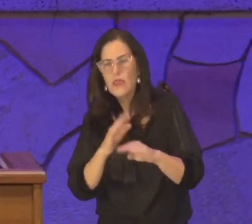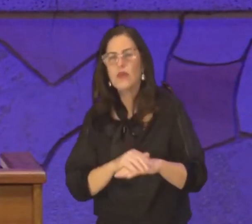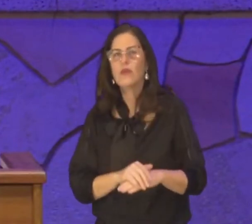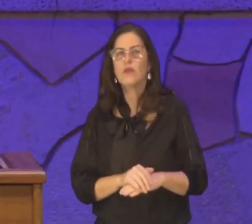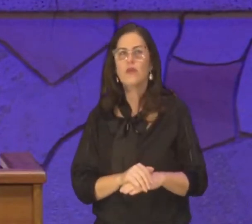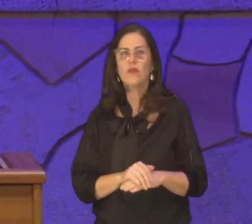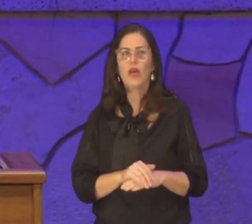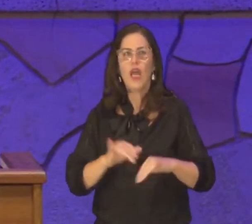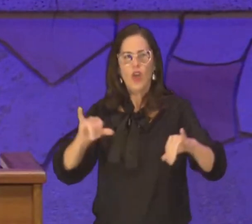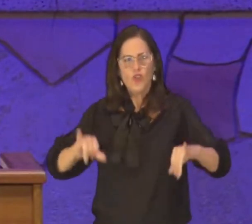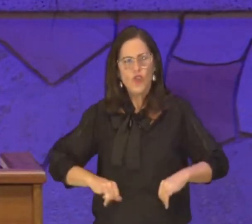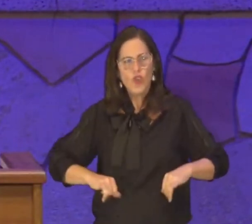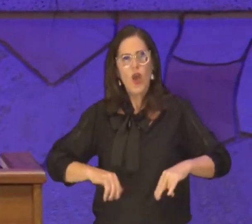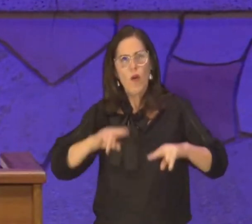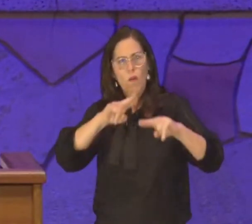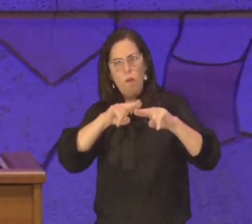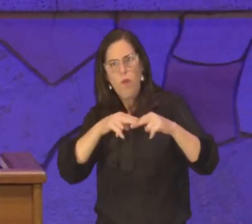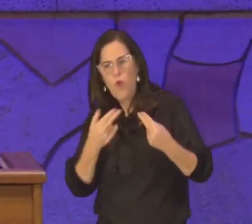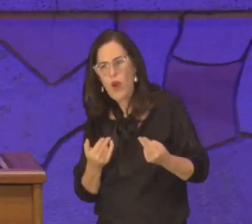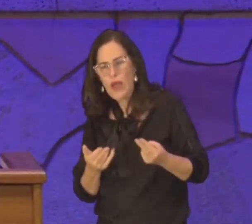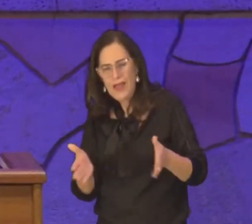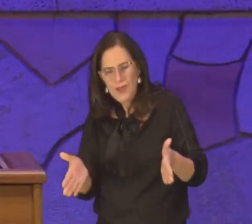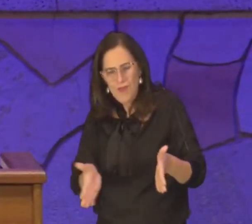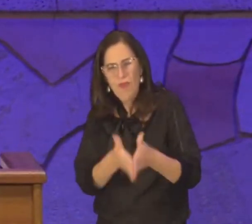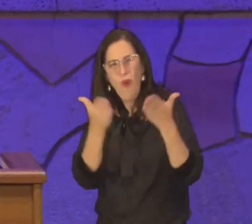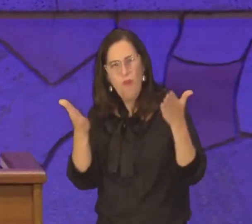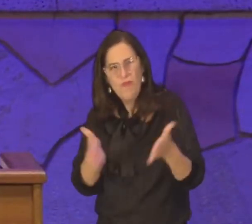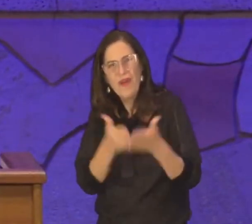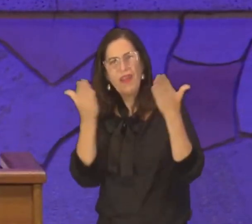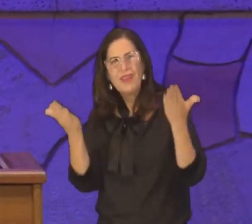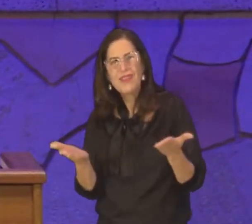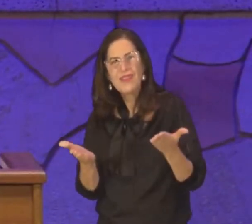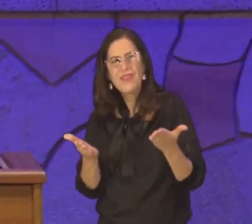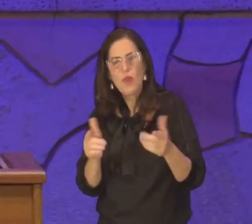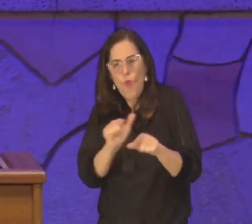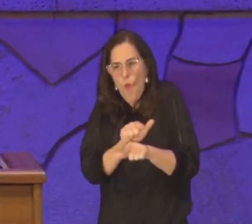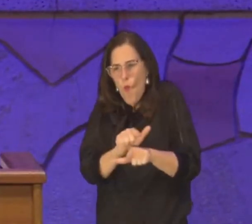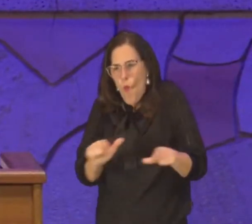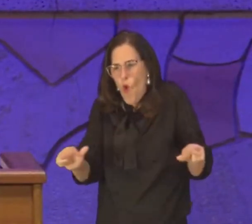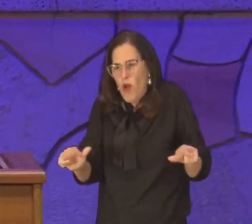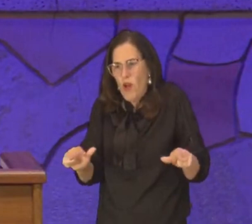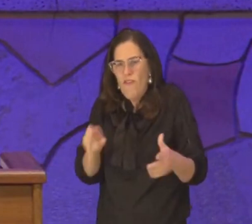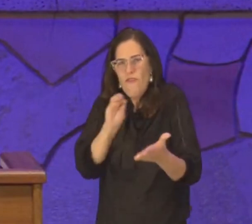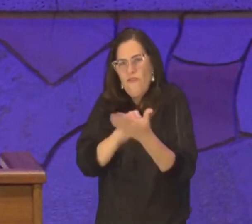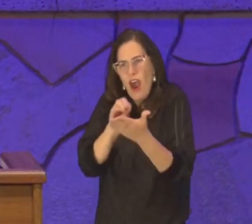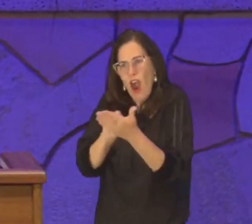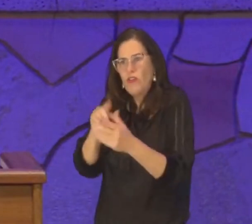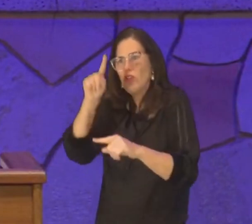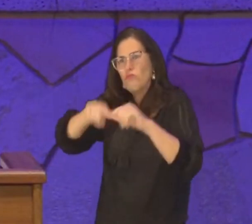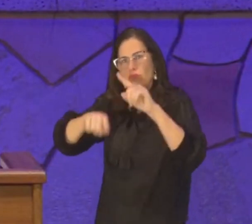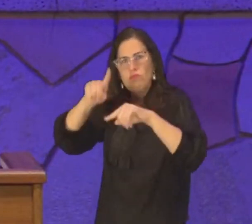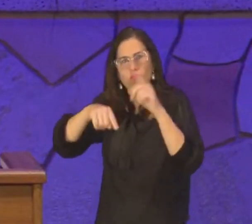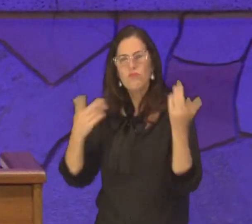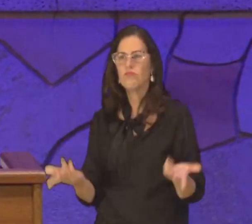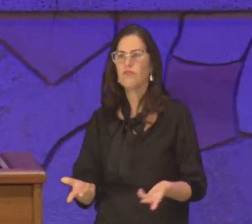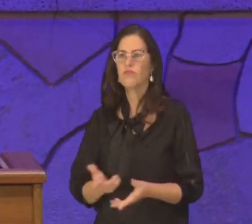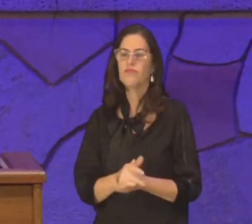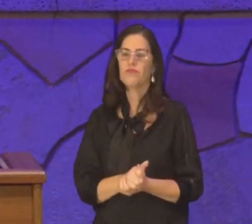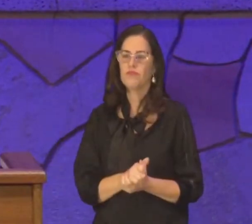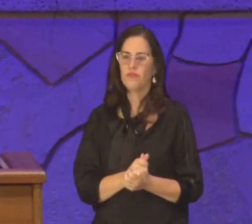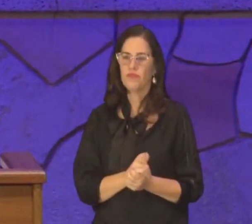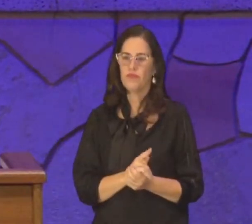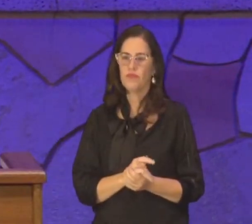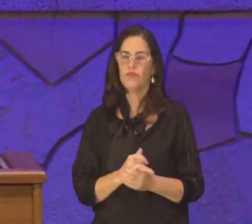e uma tribulação proveniente de pobreza, de escassez de material. Agora, e